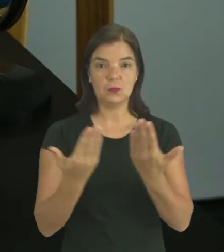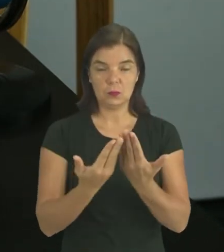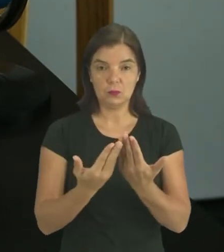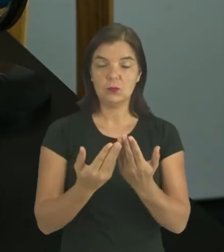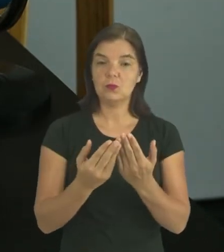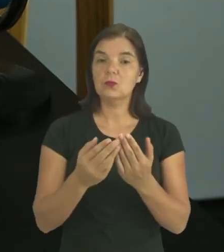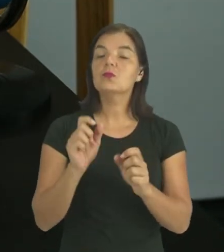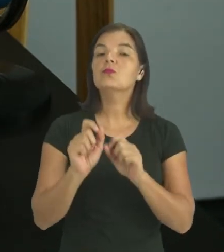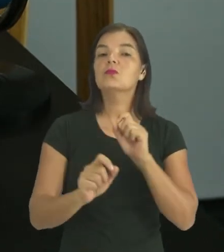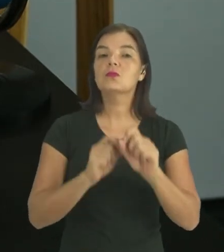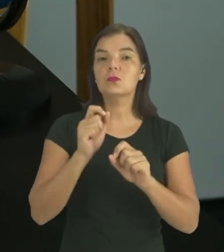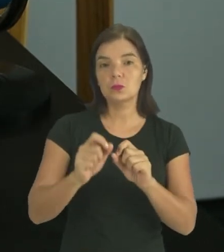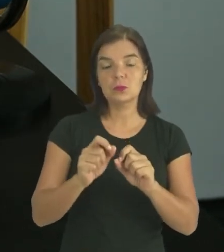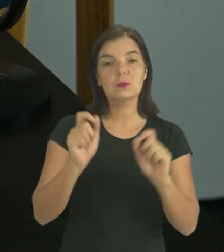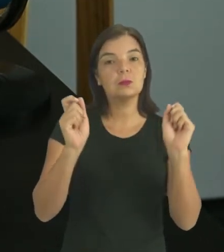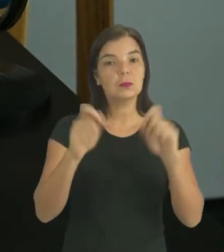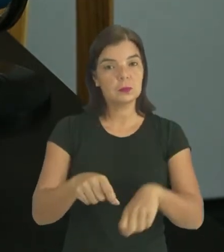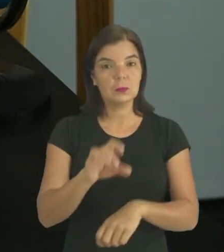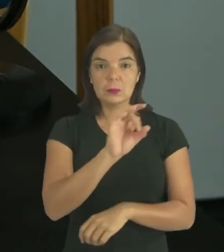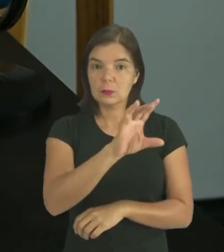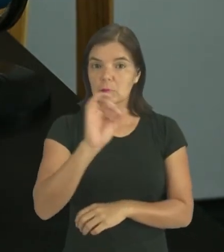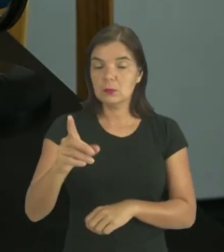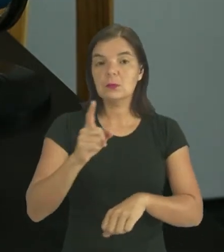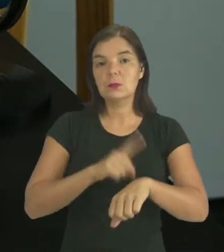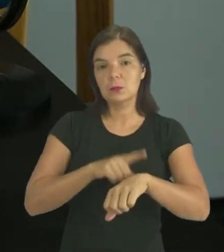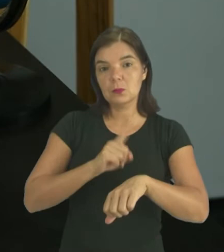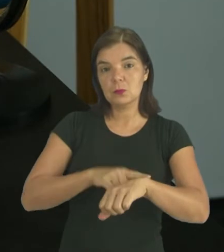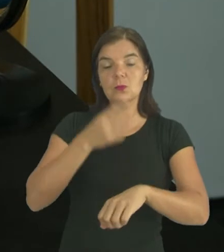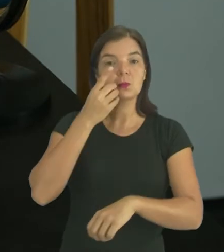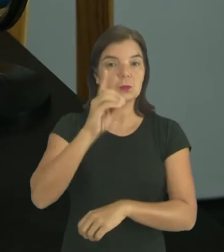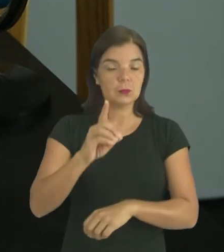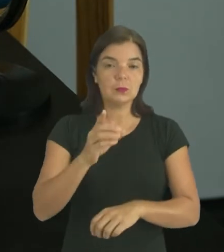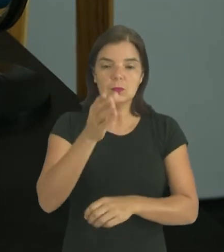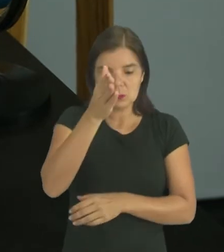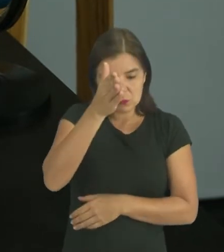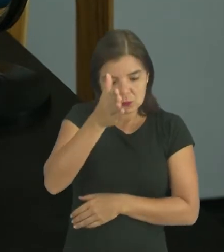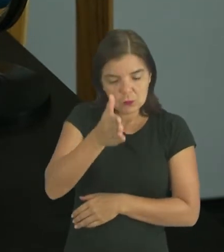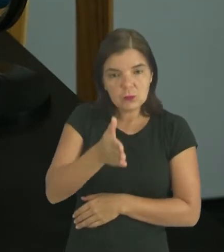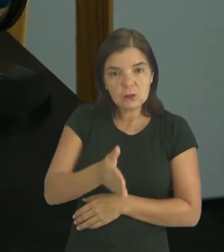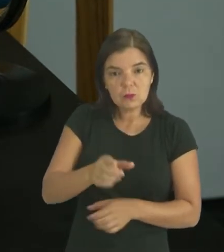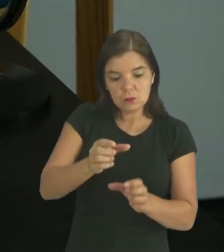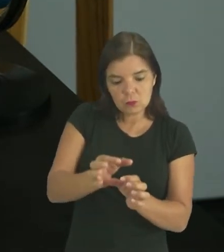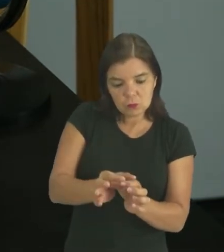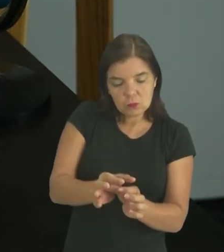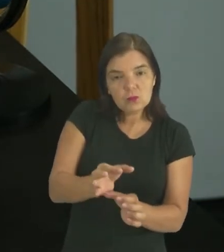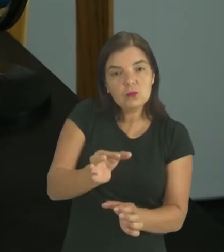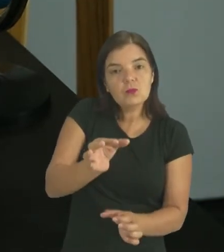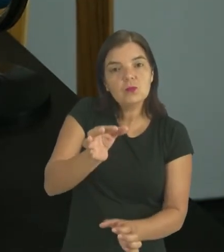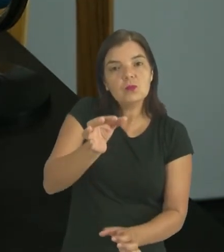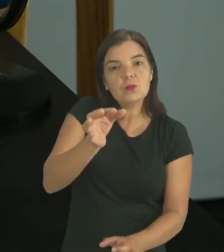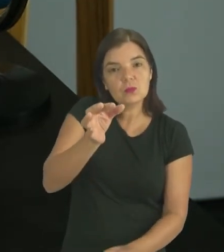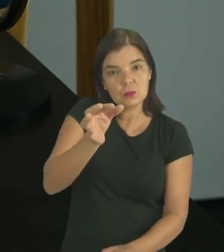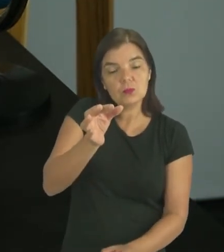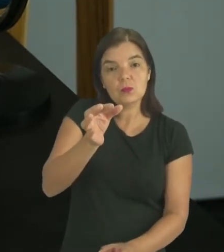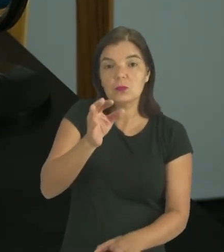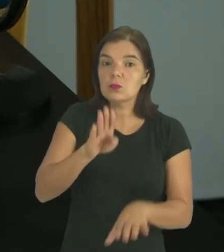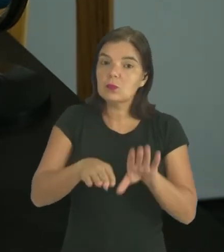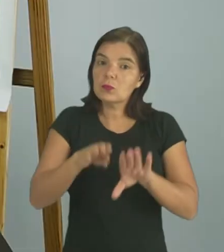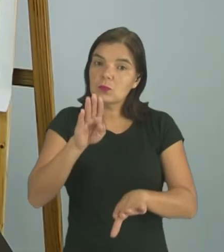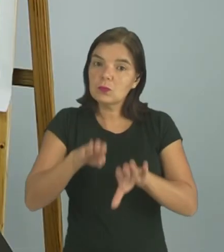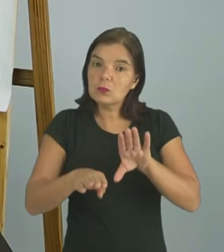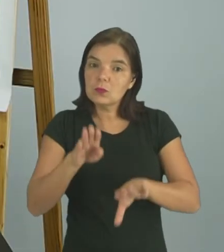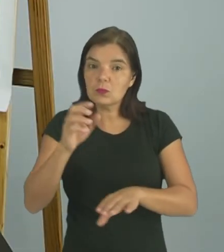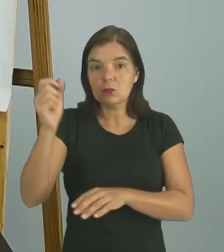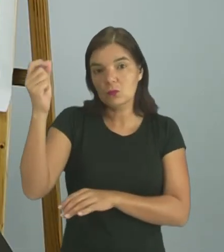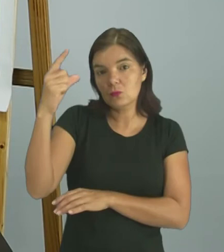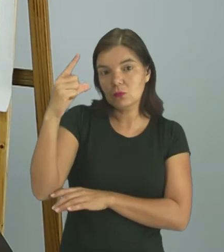a posição em que seria cada hora do dia. E no meio, uma haste, dependendo da posição